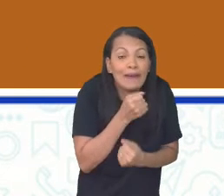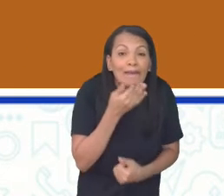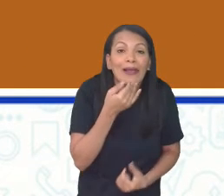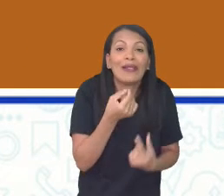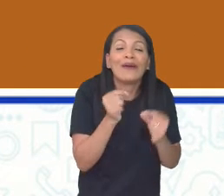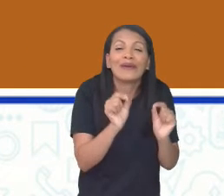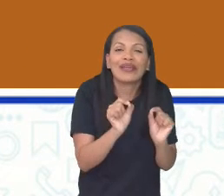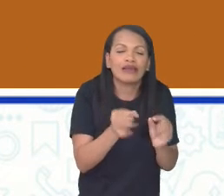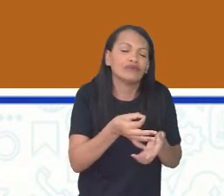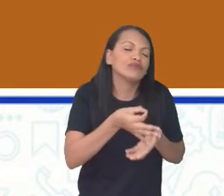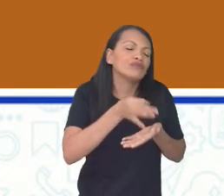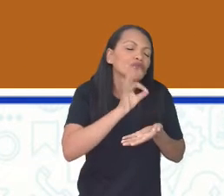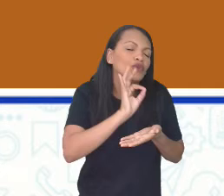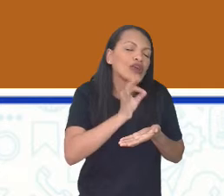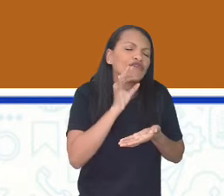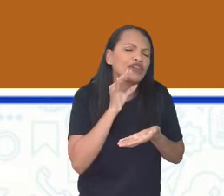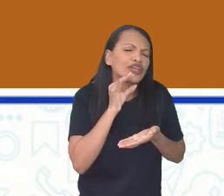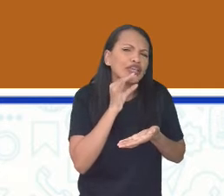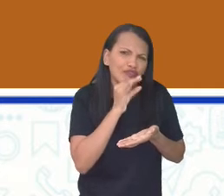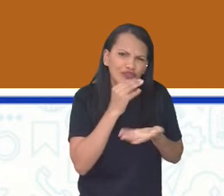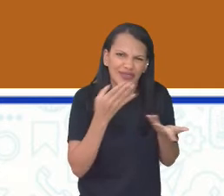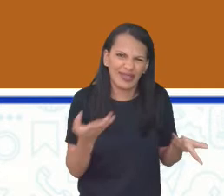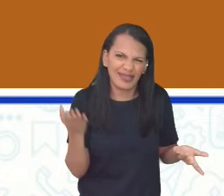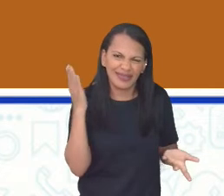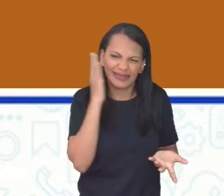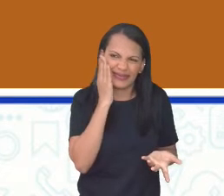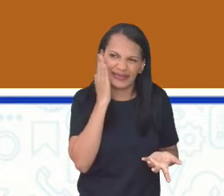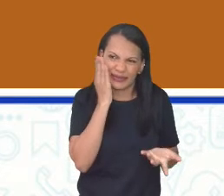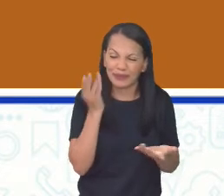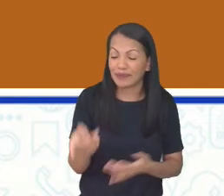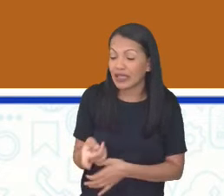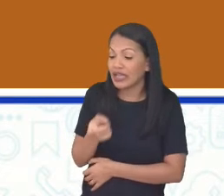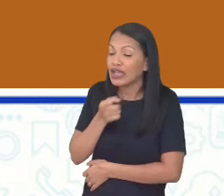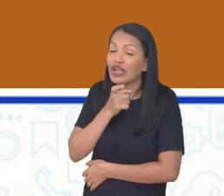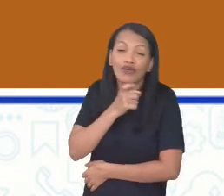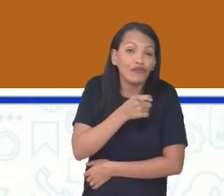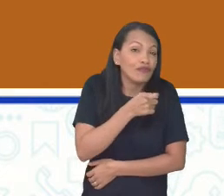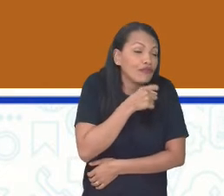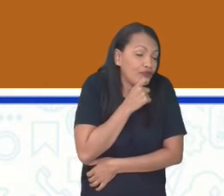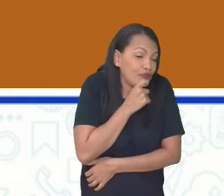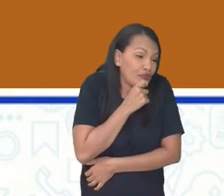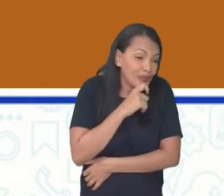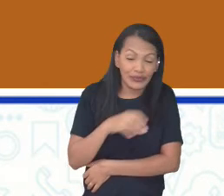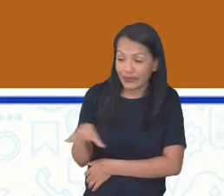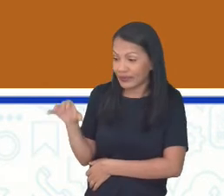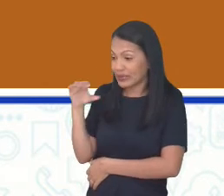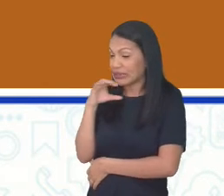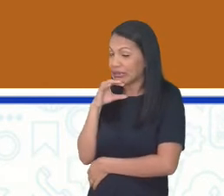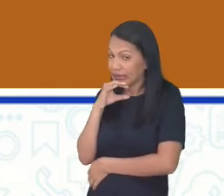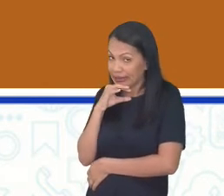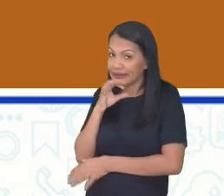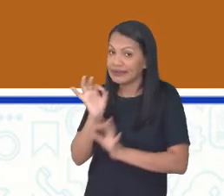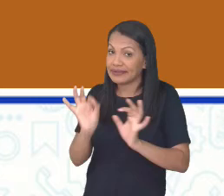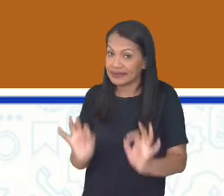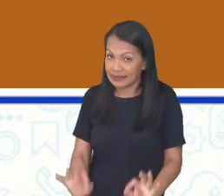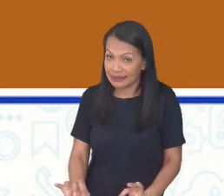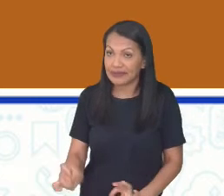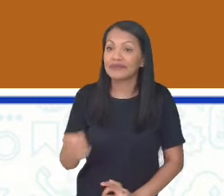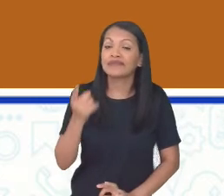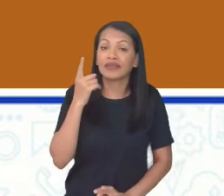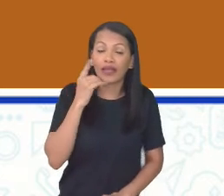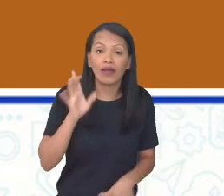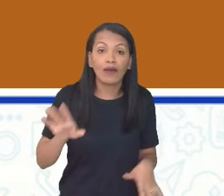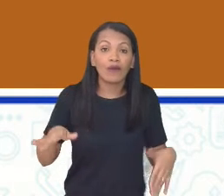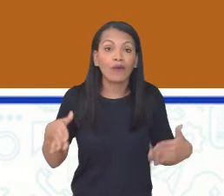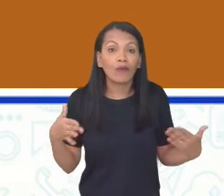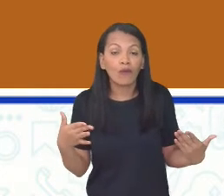né, acordando, vale aí um café, não é? Ou até no meio da tarde se está frio, mas aí quando o